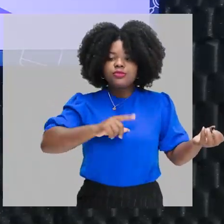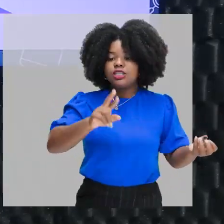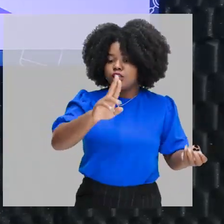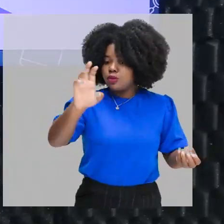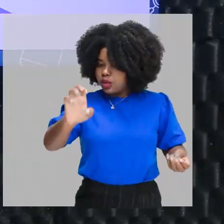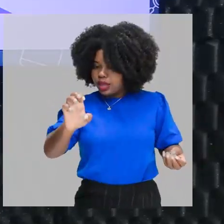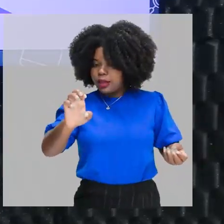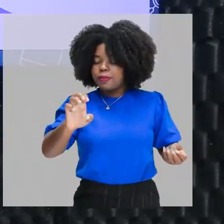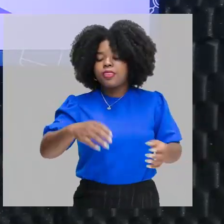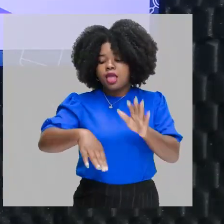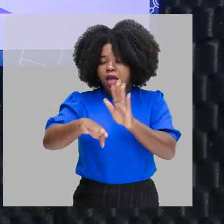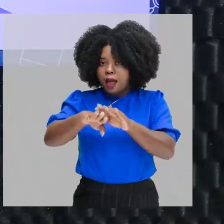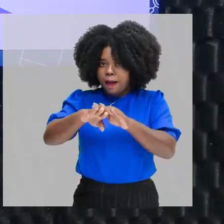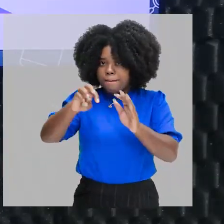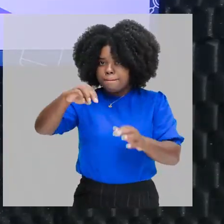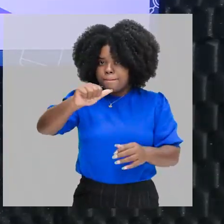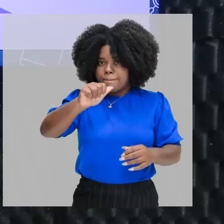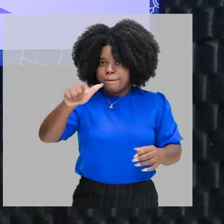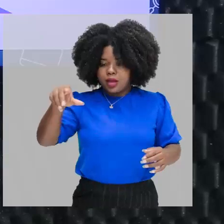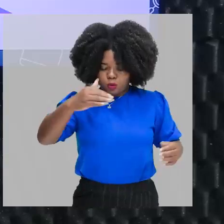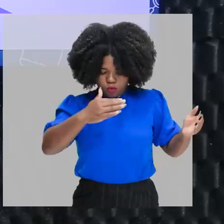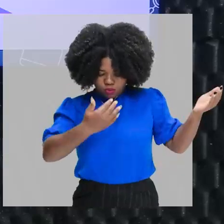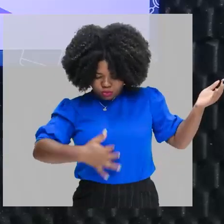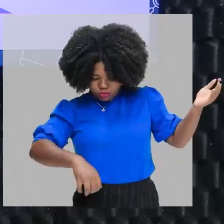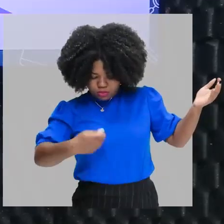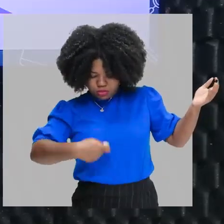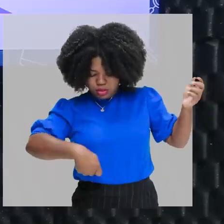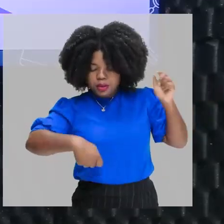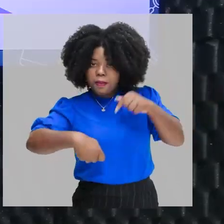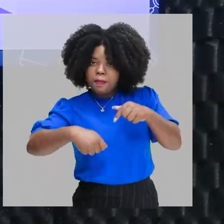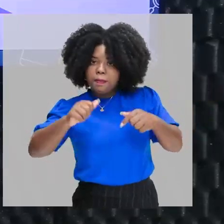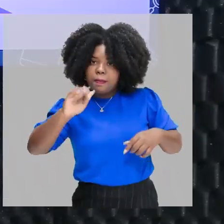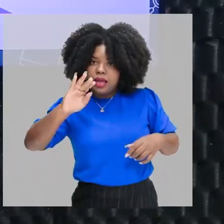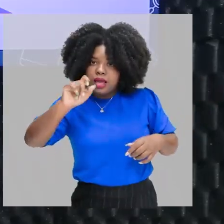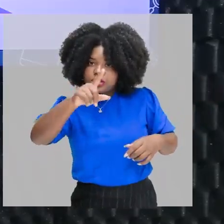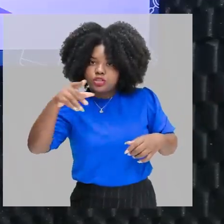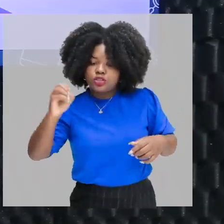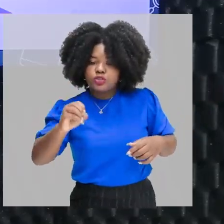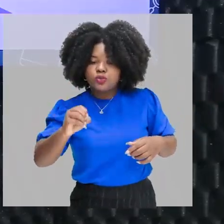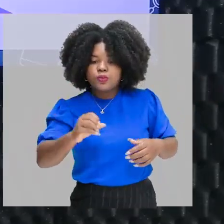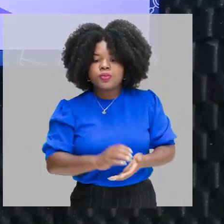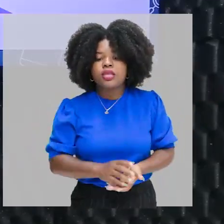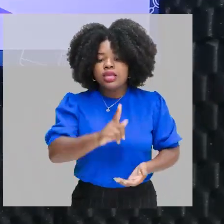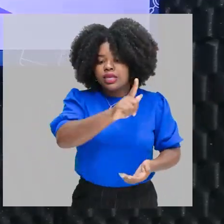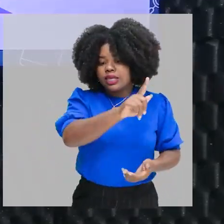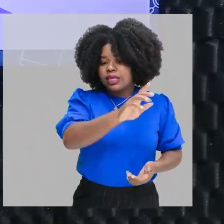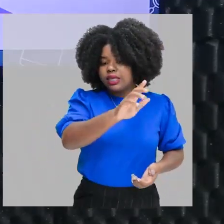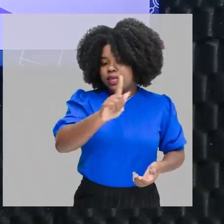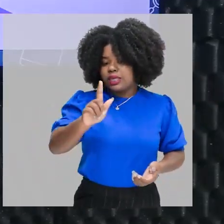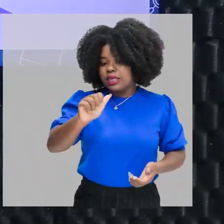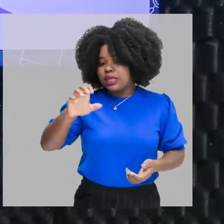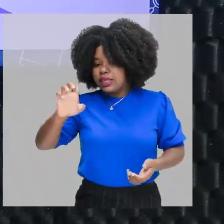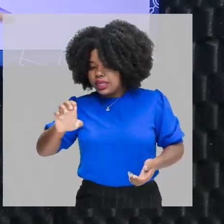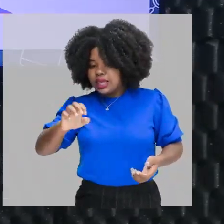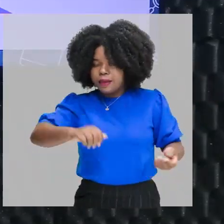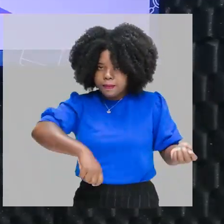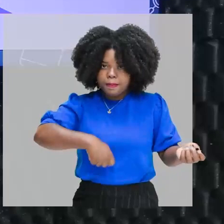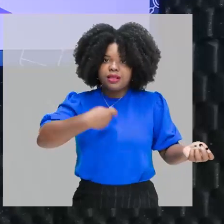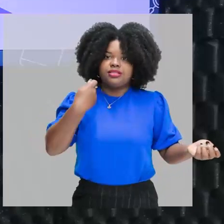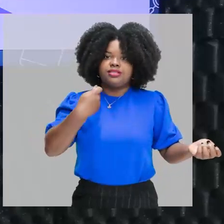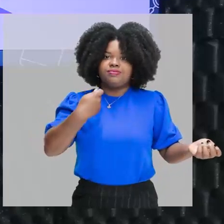G, que é o movimento quando a mão vai para cima, fazendo uma referência justamente a esse movimento que é feito com o